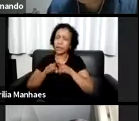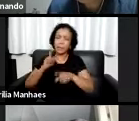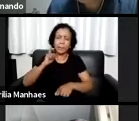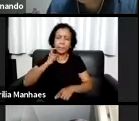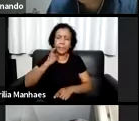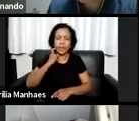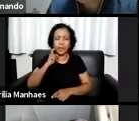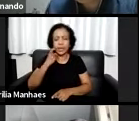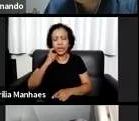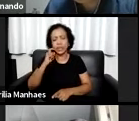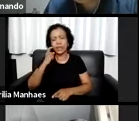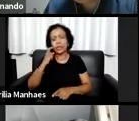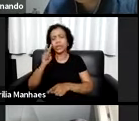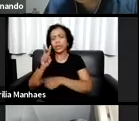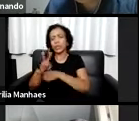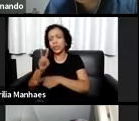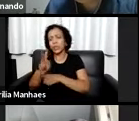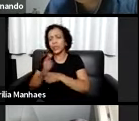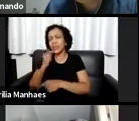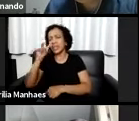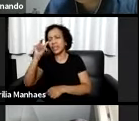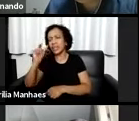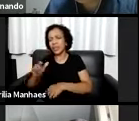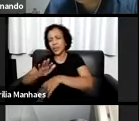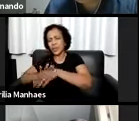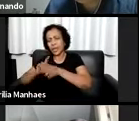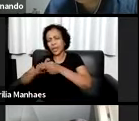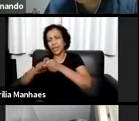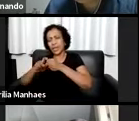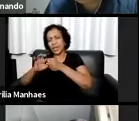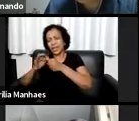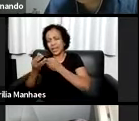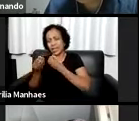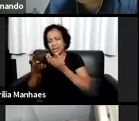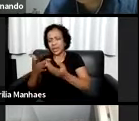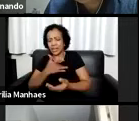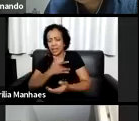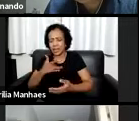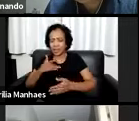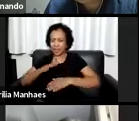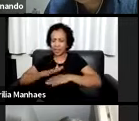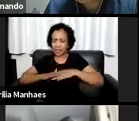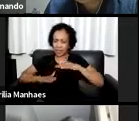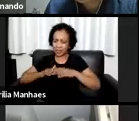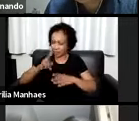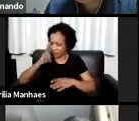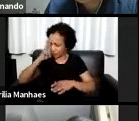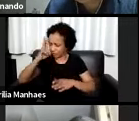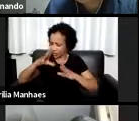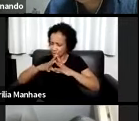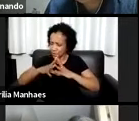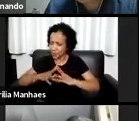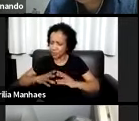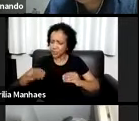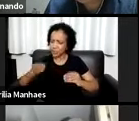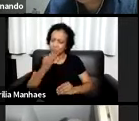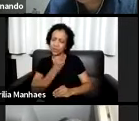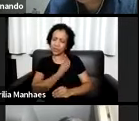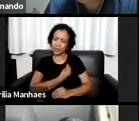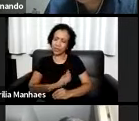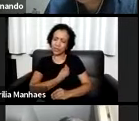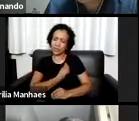querido, visita aquele homem, renova-lhes as forças, dá-lhe a tua cura, Pai, em nome de Jesus. Pai querido, eu te peço